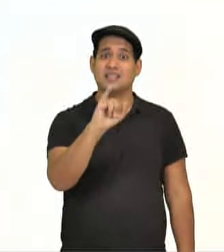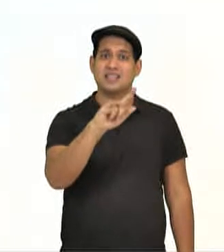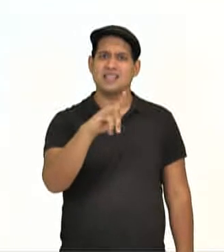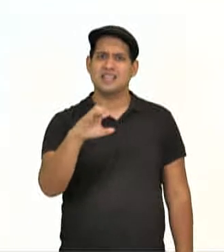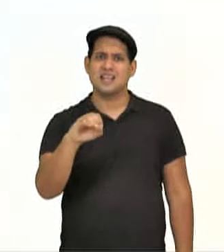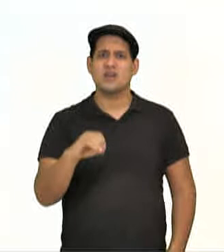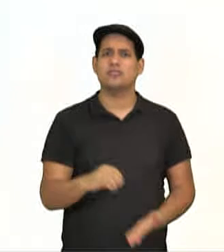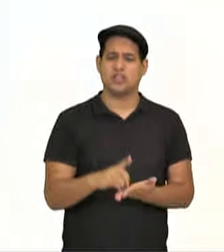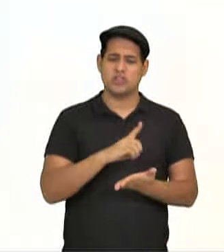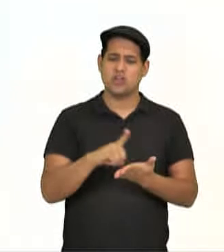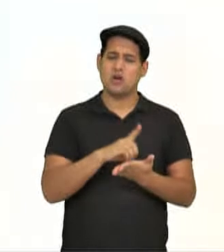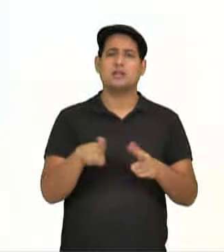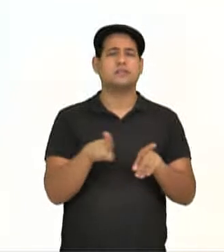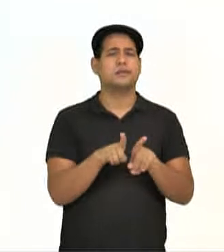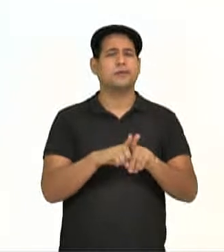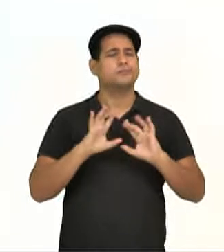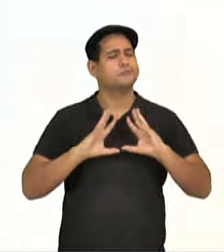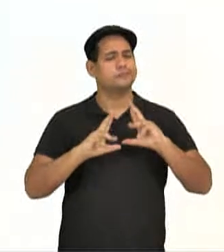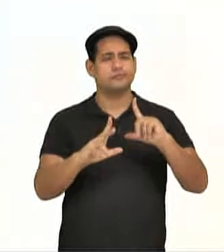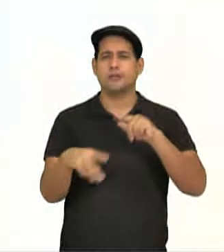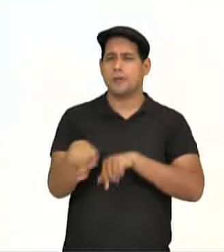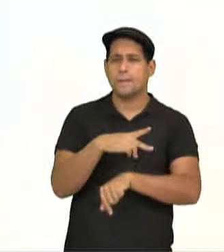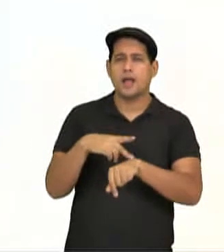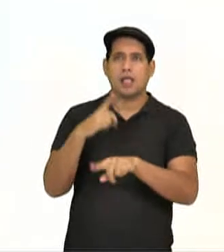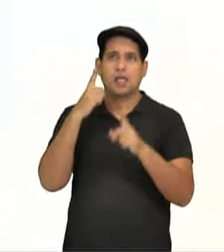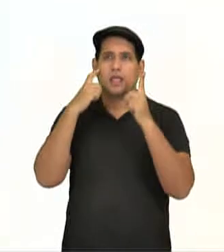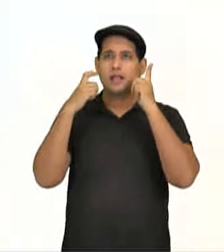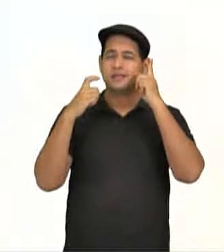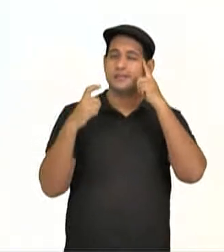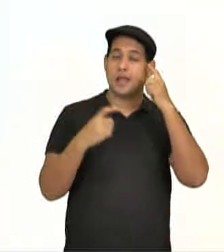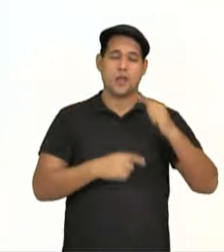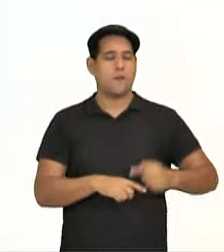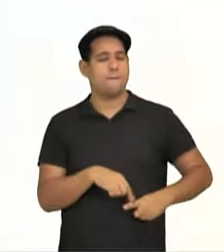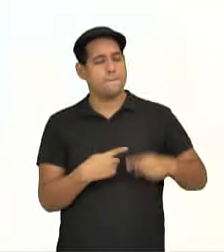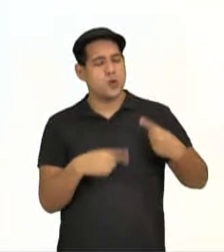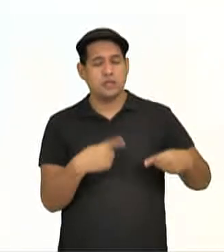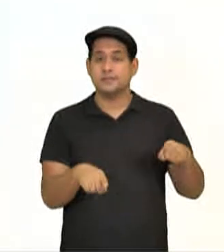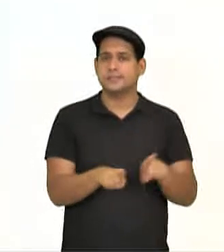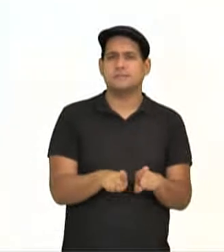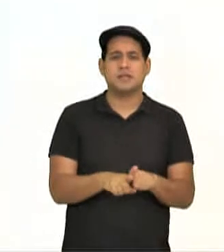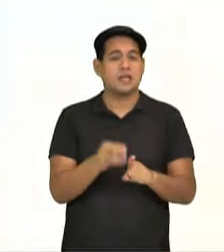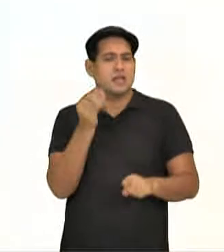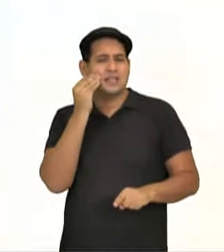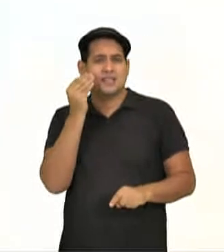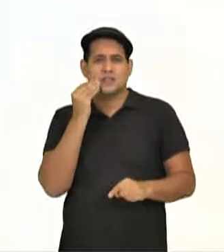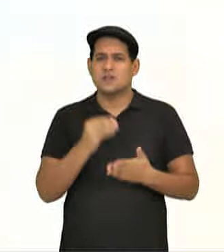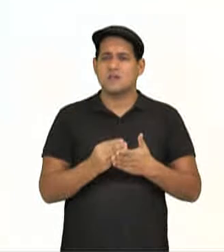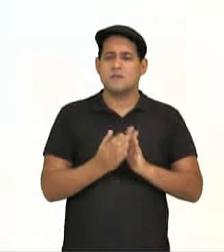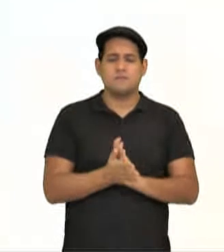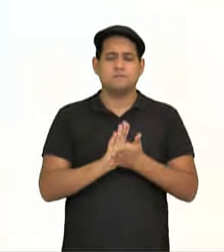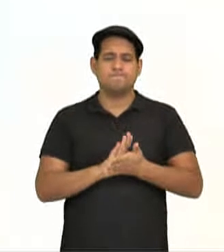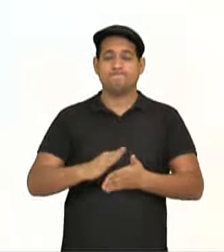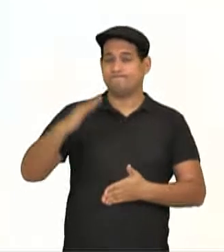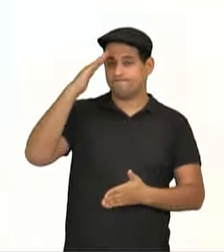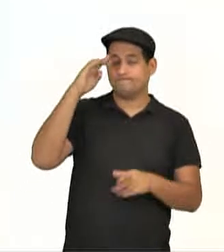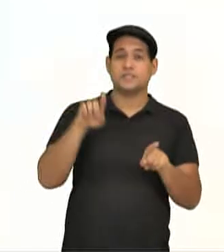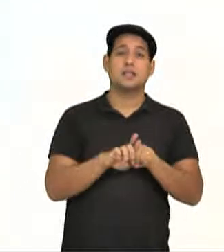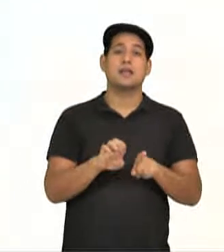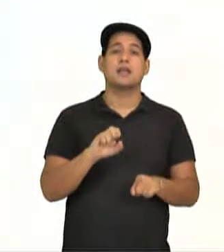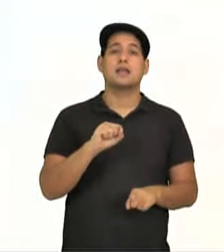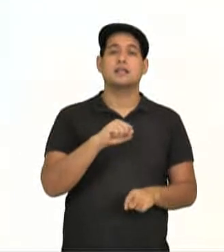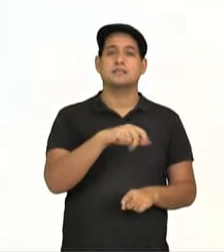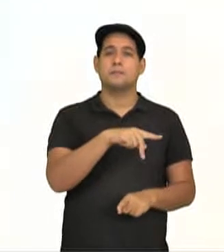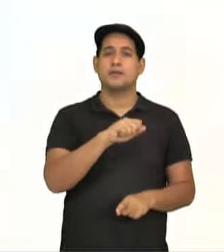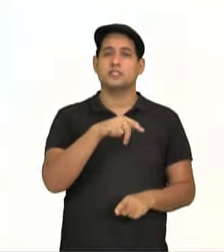Países de diferentes correntes políticas e ideológicas uniram-se para enfrentar o militarismo e o expansionismo da Alemanha,